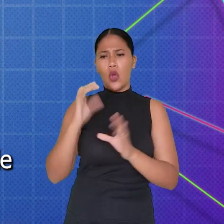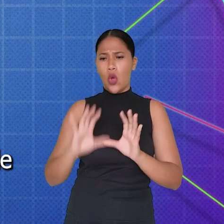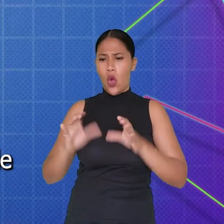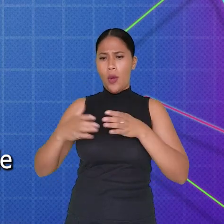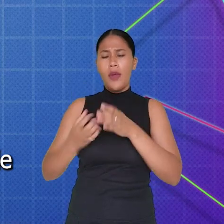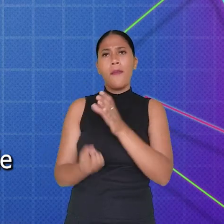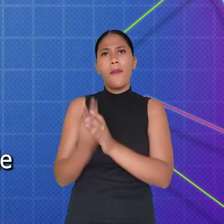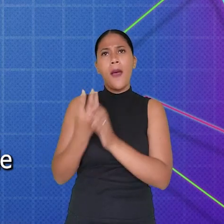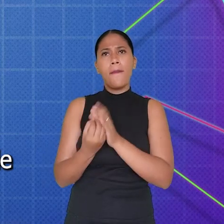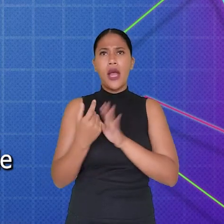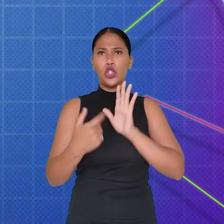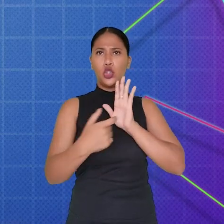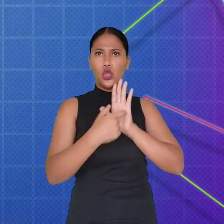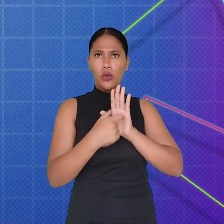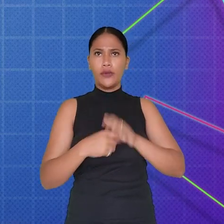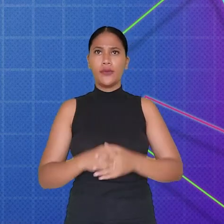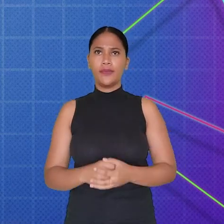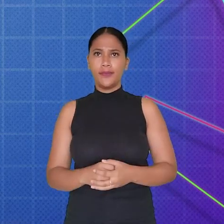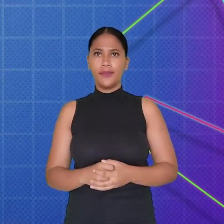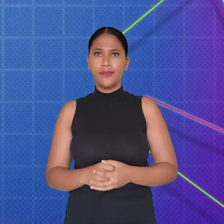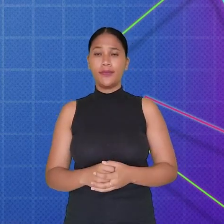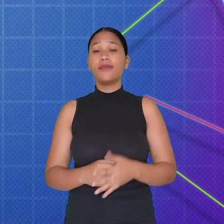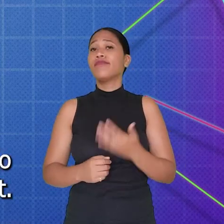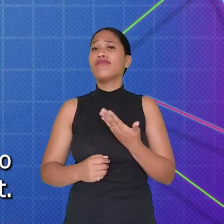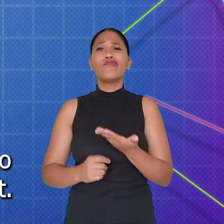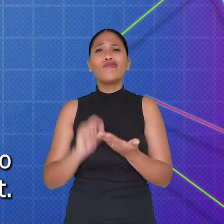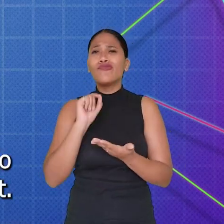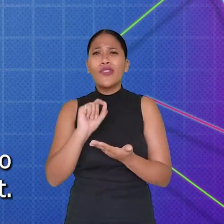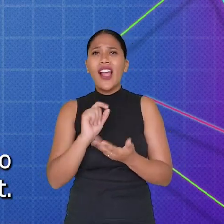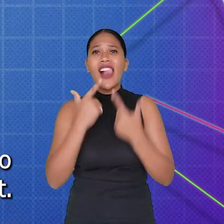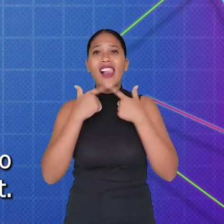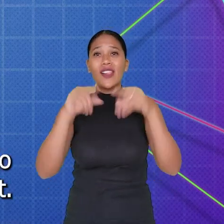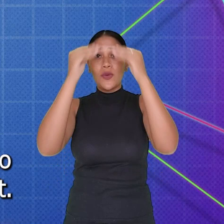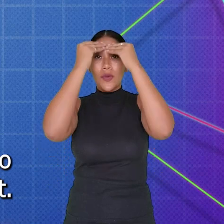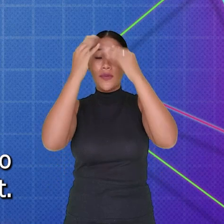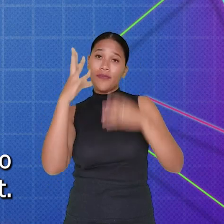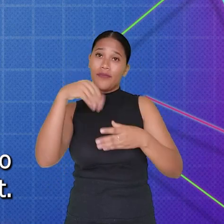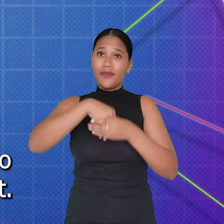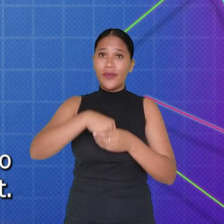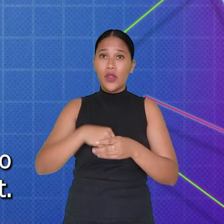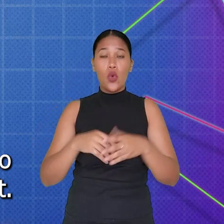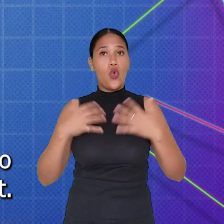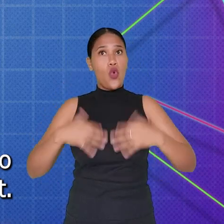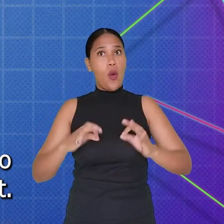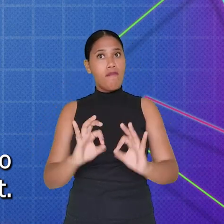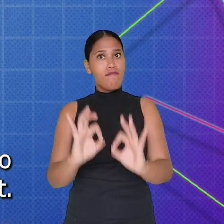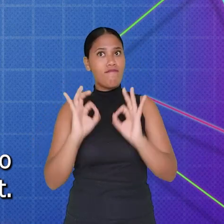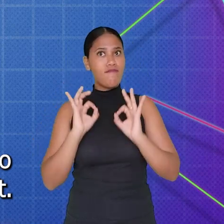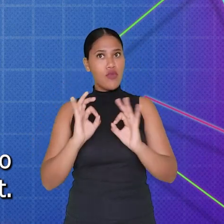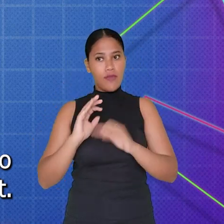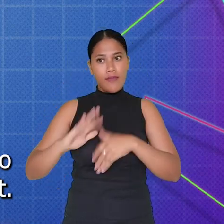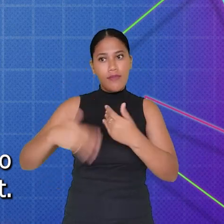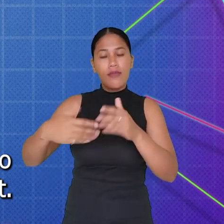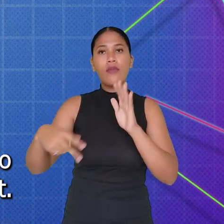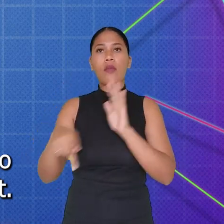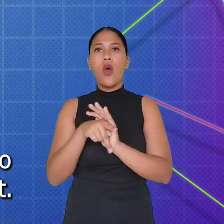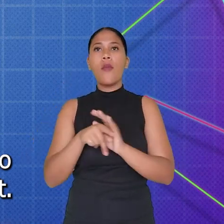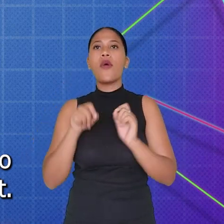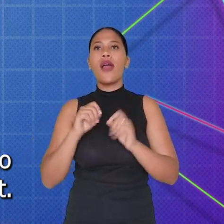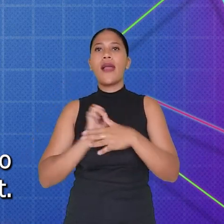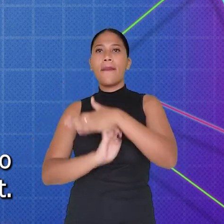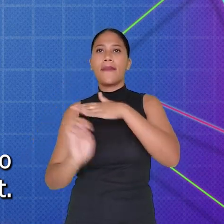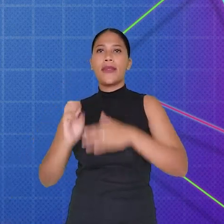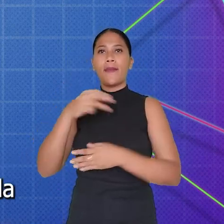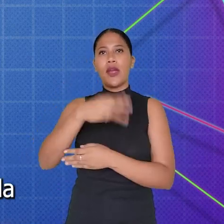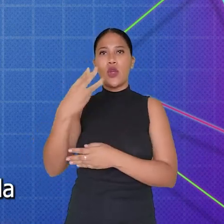de desenvolvimento de softwares, C#. C# é uma linguagem de programação de alto nível, desenvolvida pela